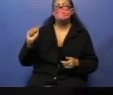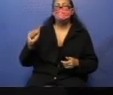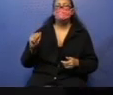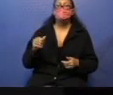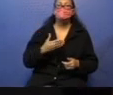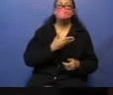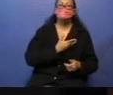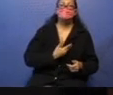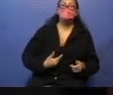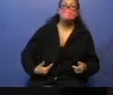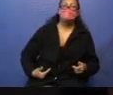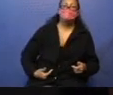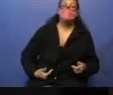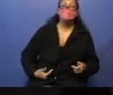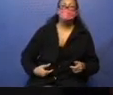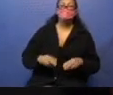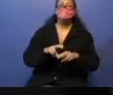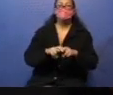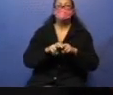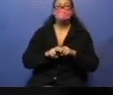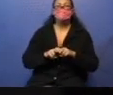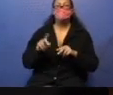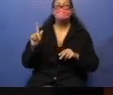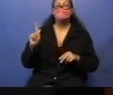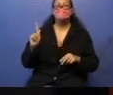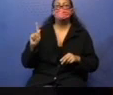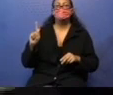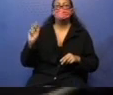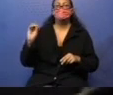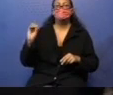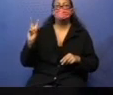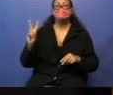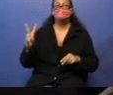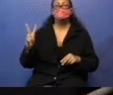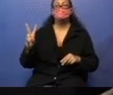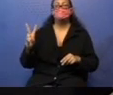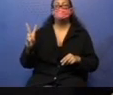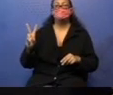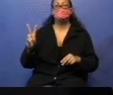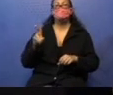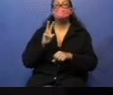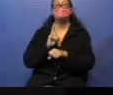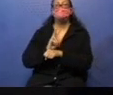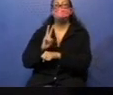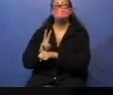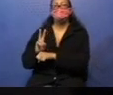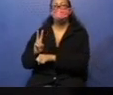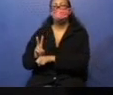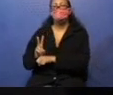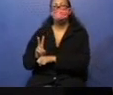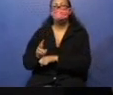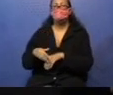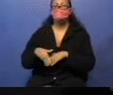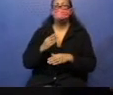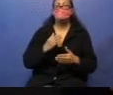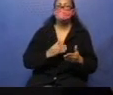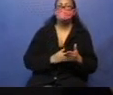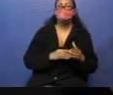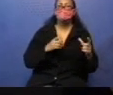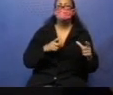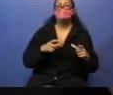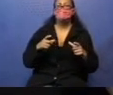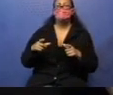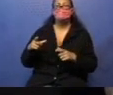isso que tem Gov aqui embaixo no site, que toma conta de todos os ambientes, de todas